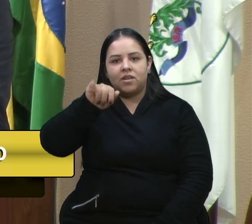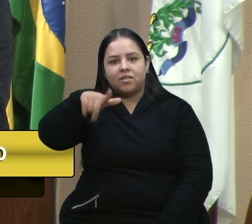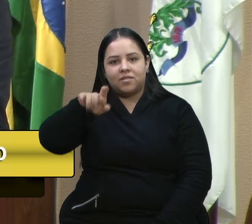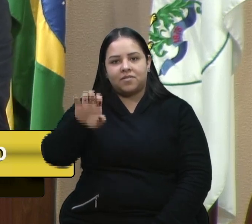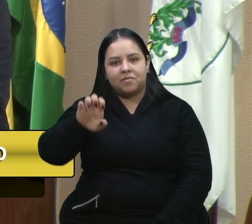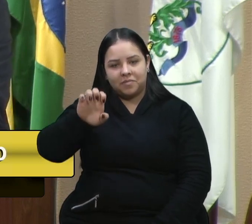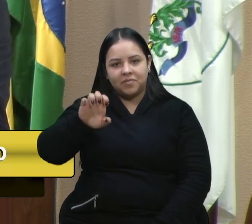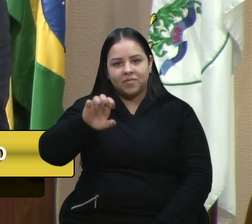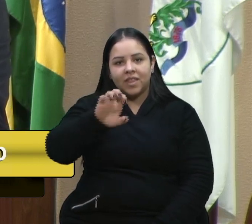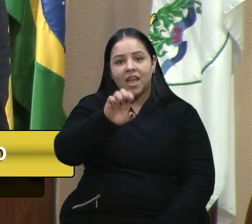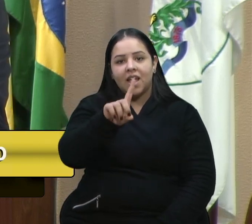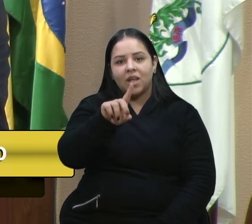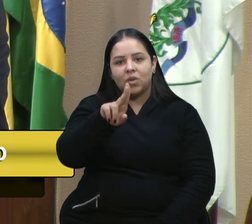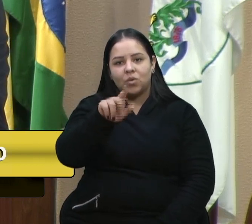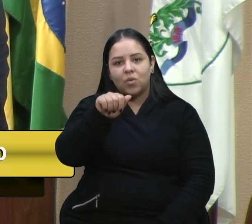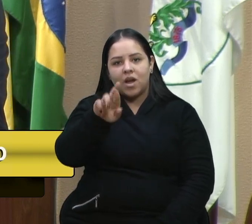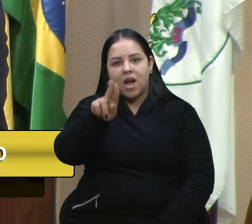Eduardo Dornelis,